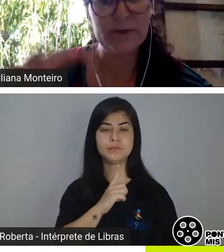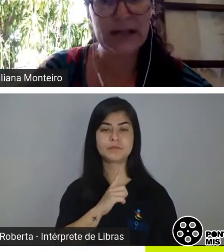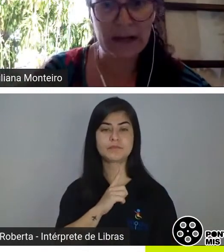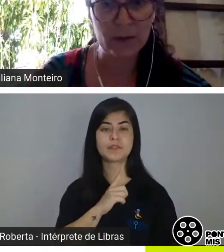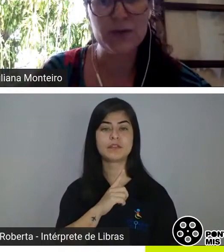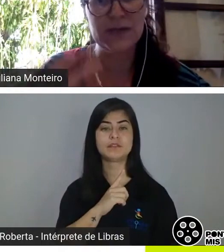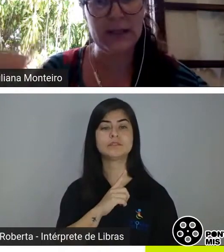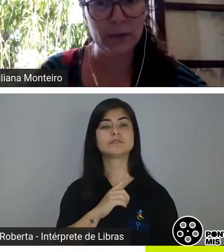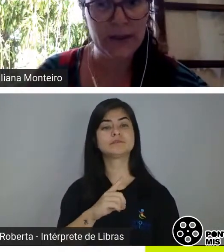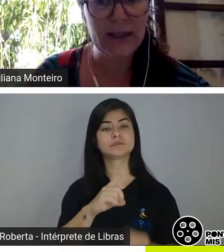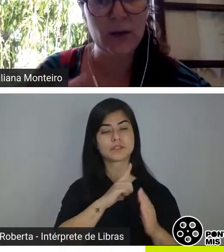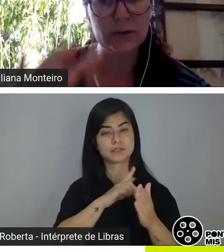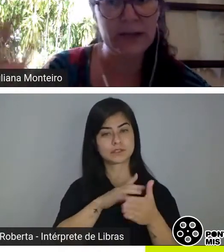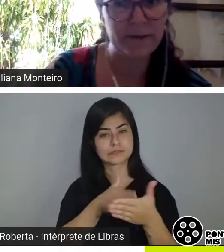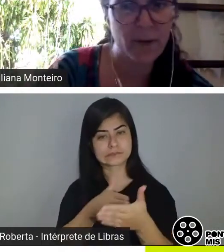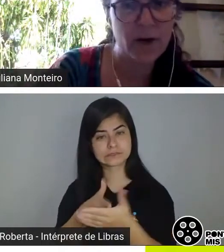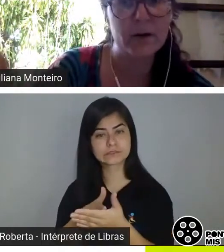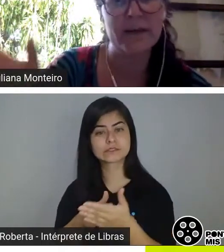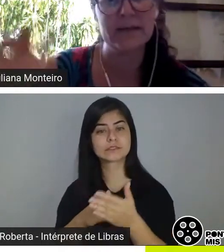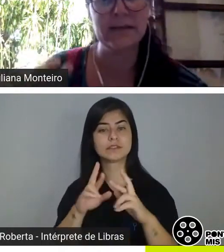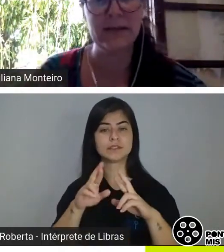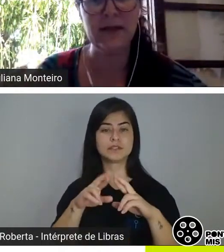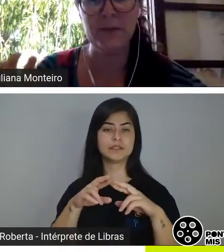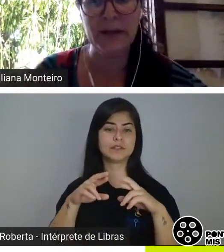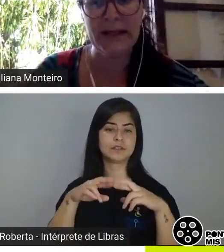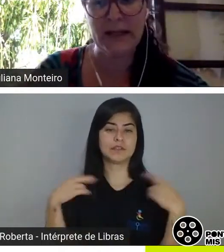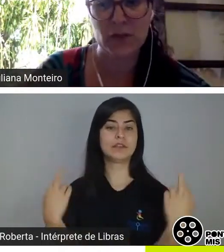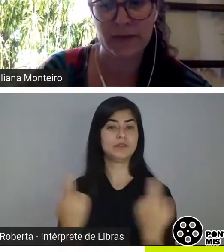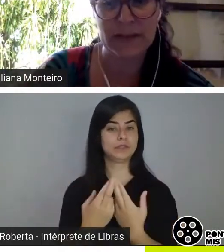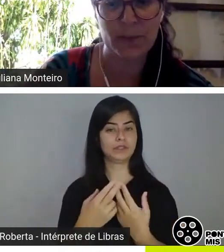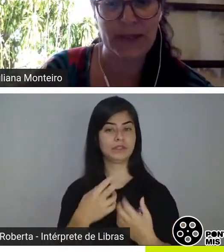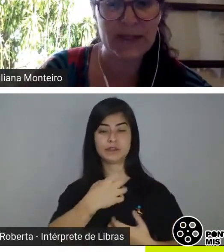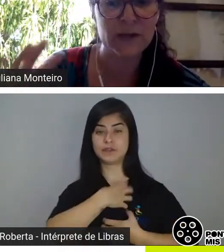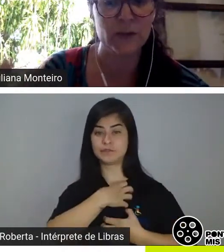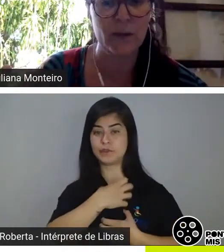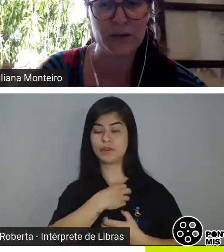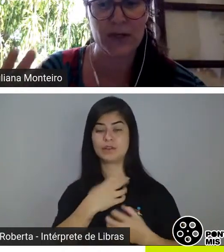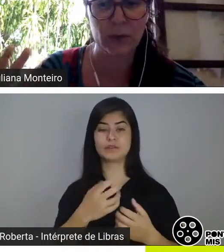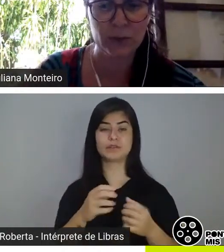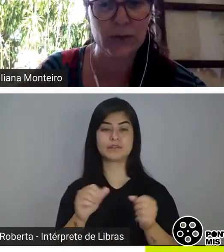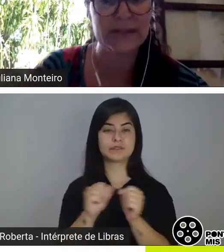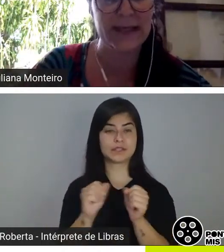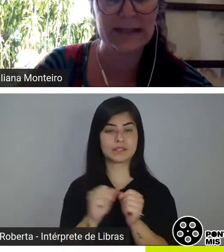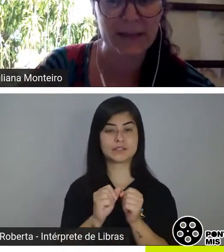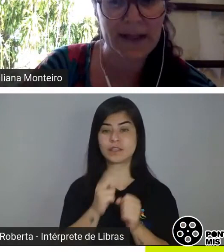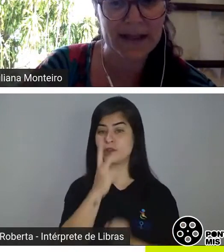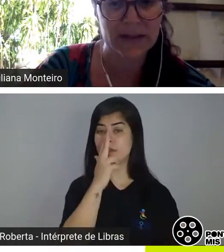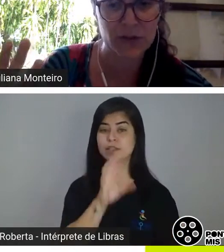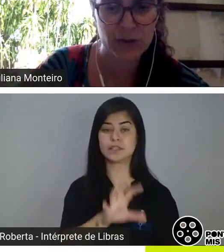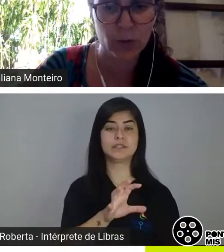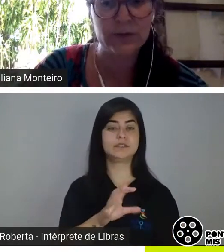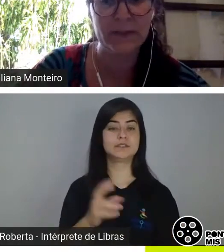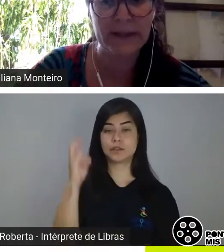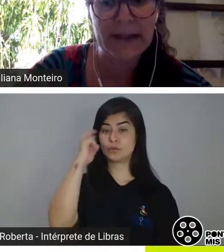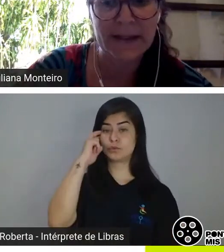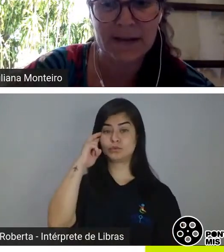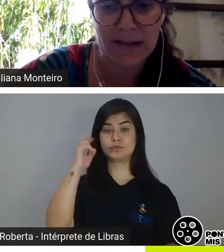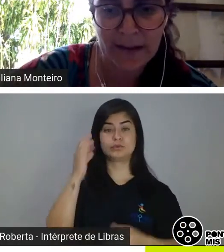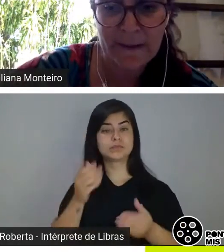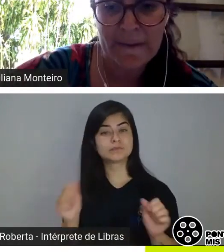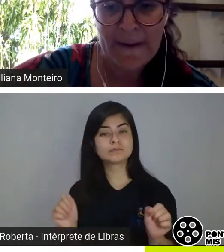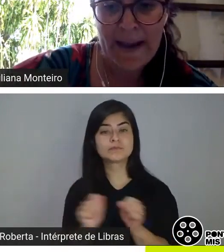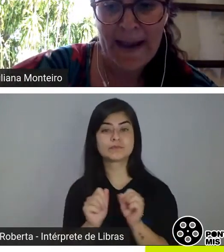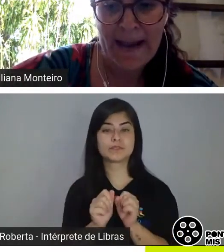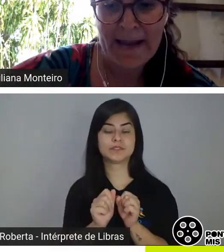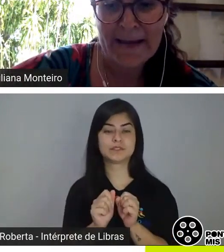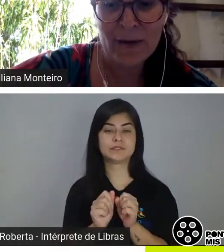passaram por esse obstáculo de se reunir, encontrar formas e maneiras de fazer, porque é isso, eu acho que a cultura se restabelece, a gente encontra maneiras,